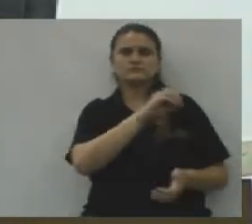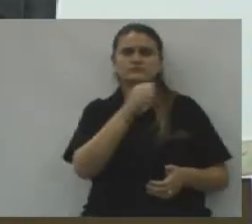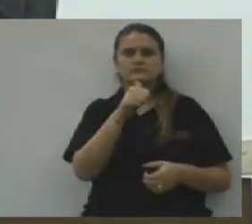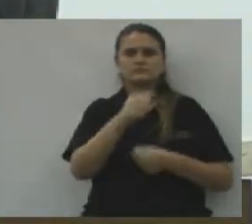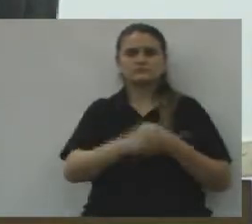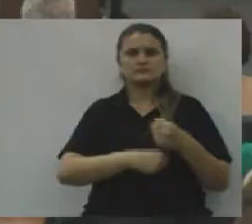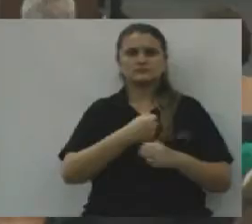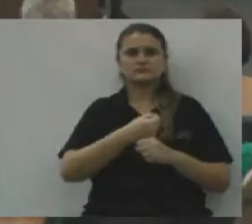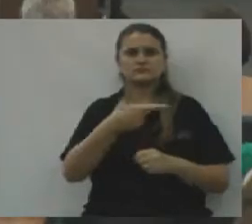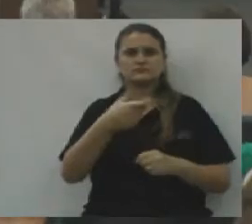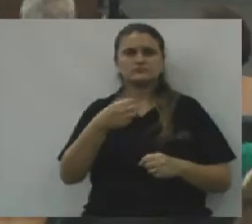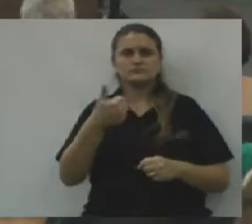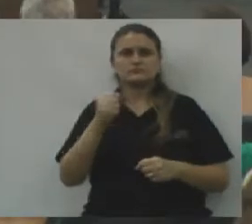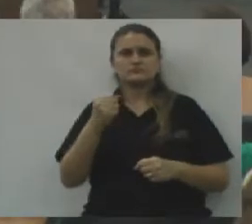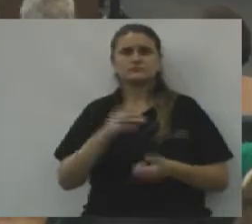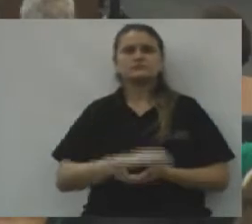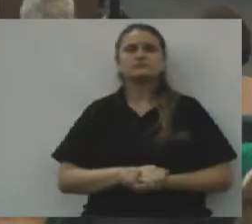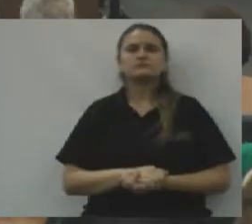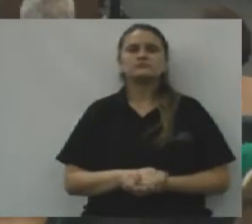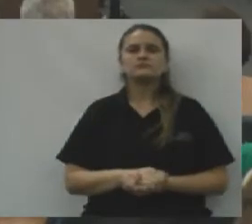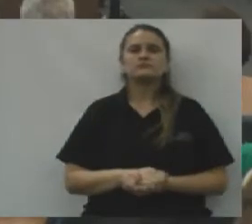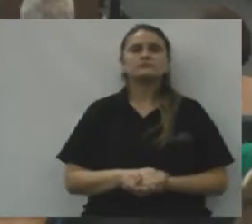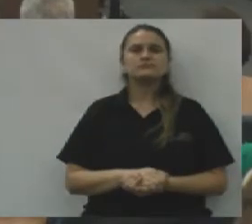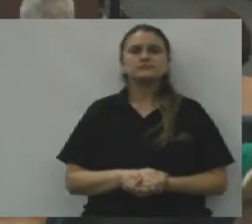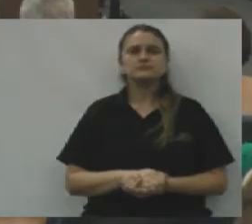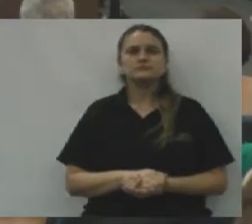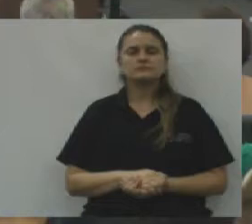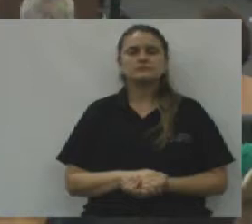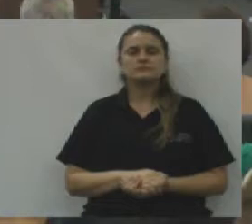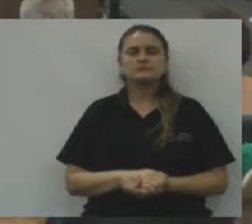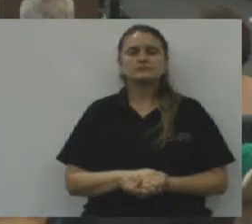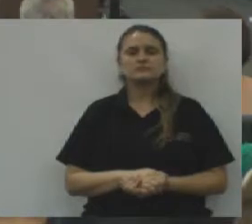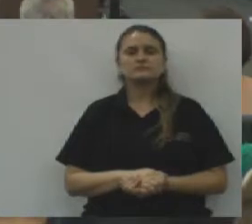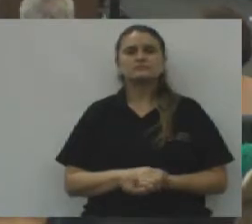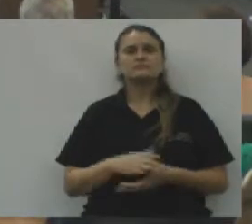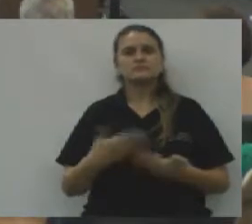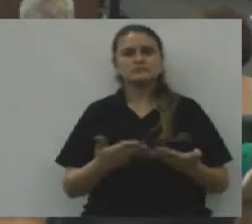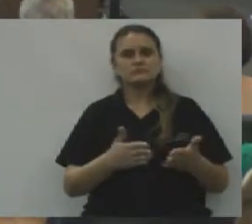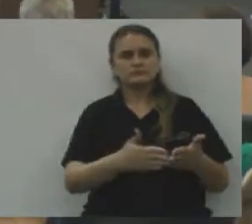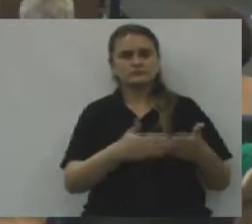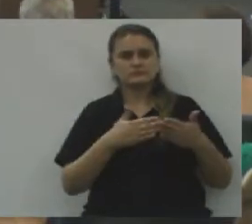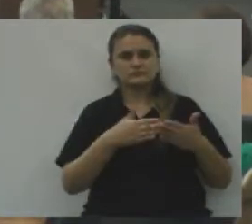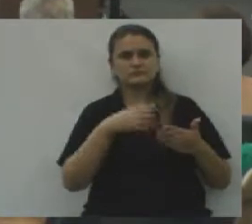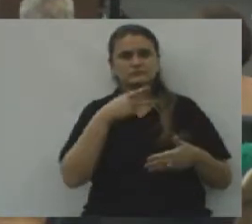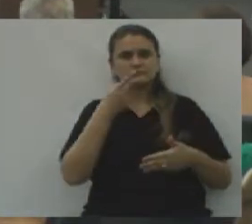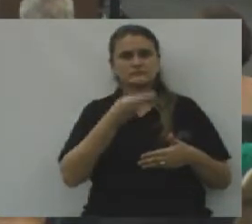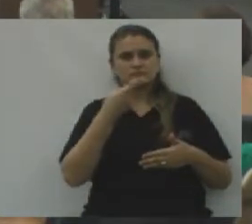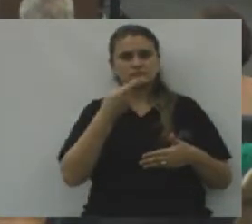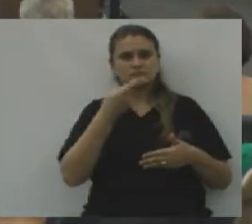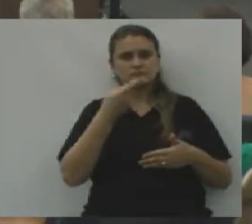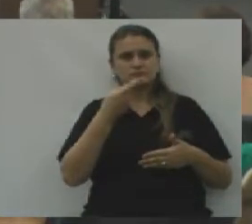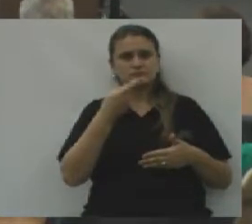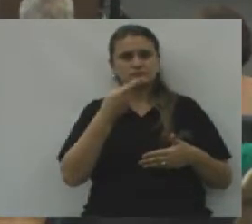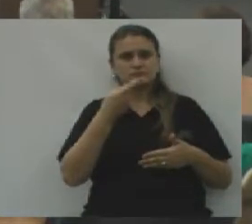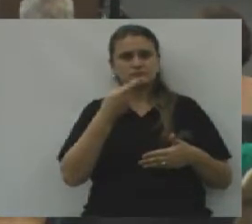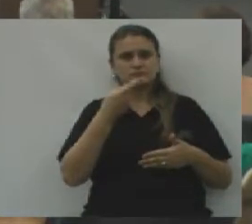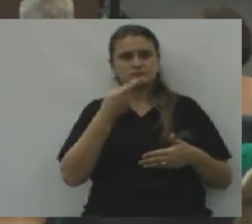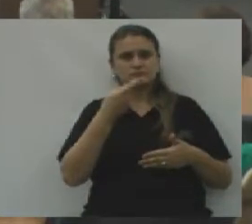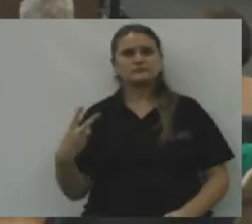11/2018. Atendendo o requerimento verbal do